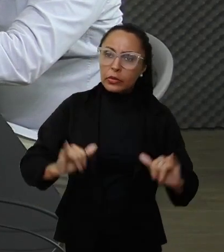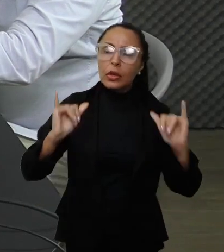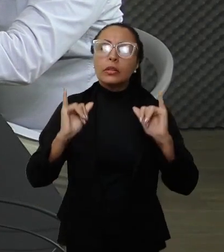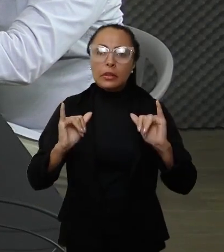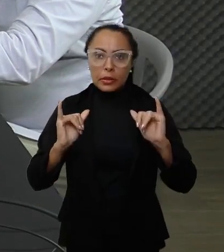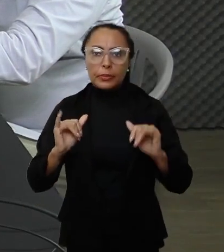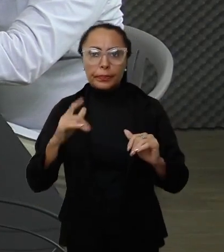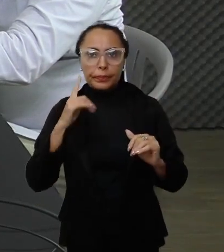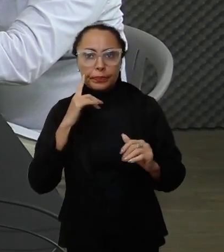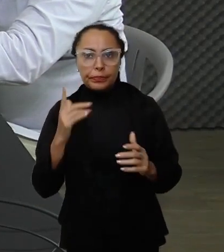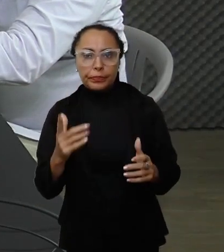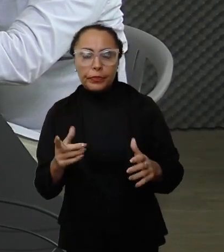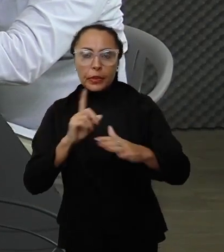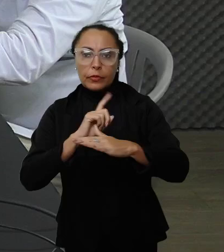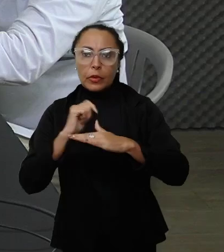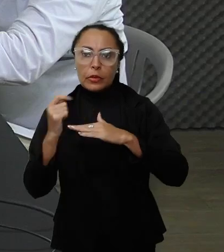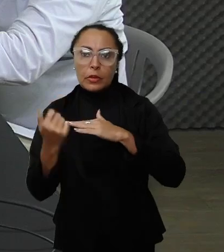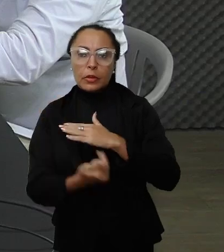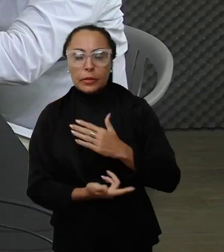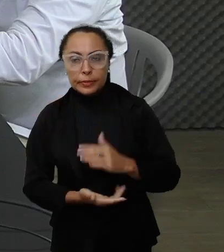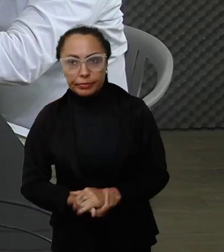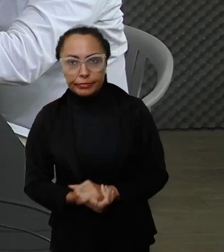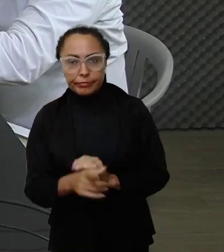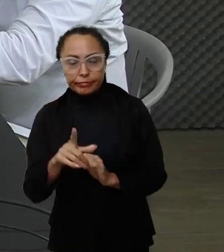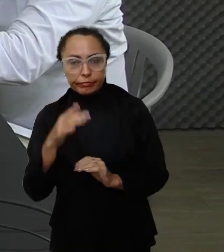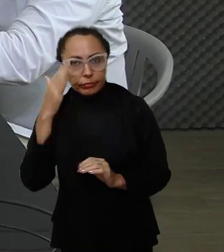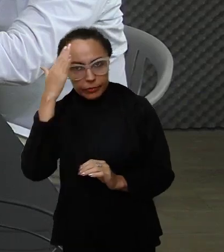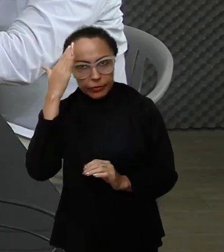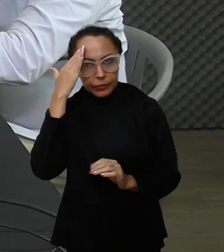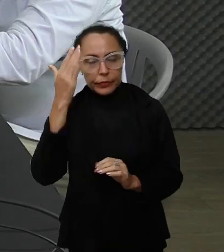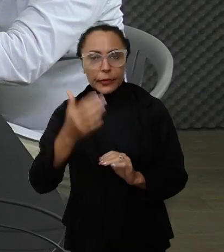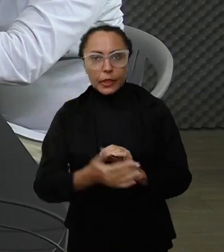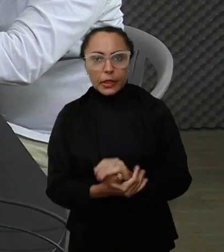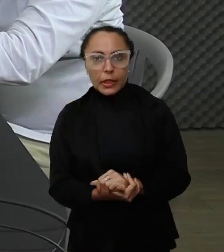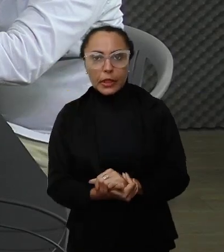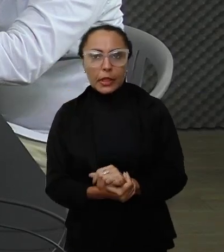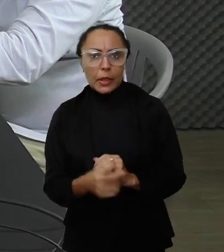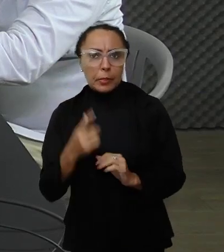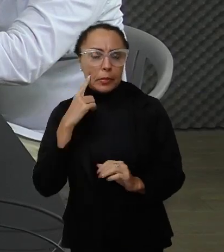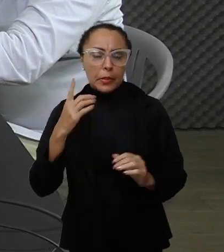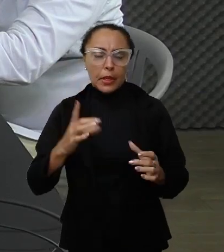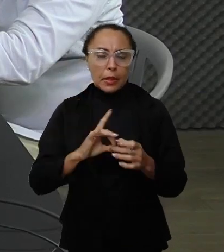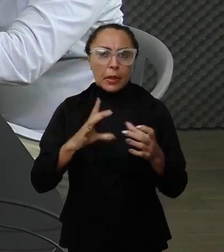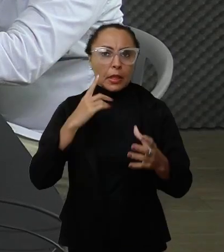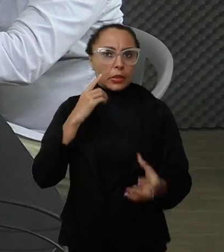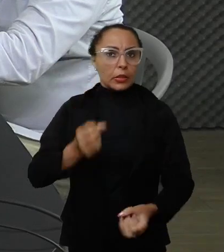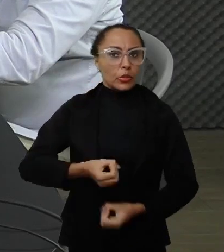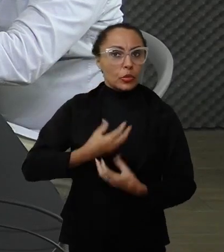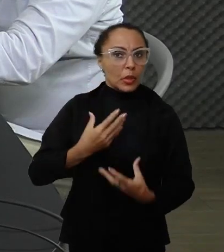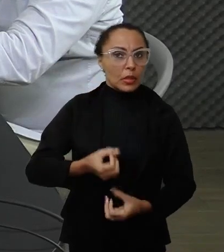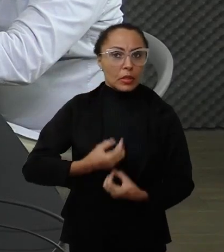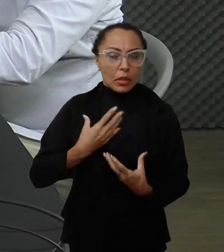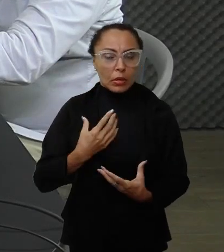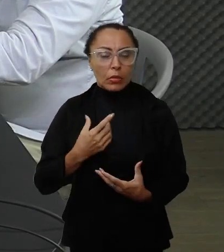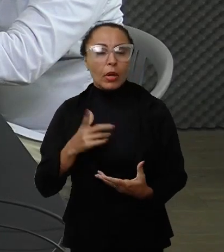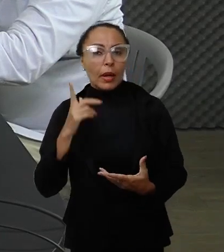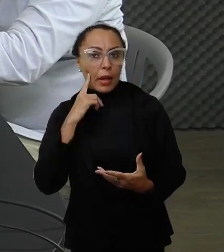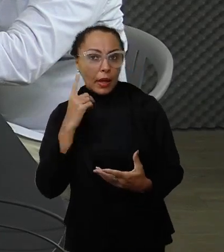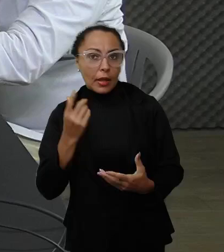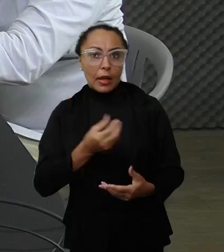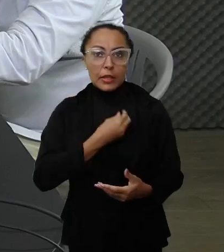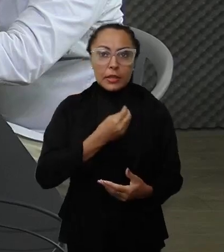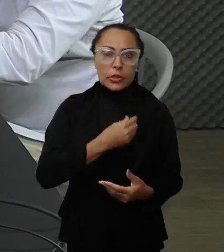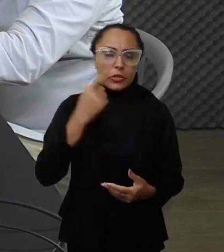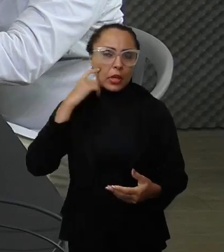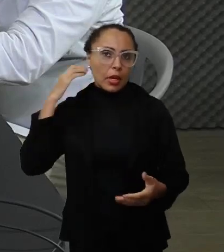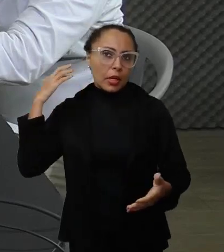de notícias falsas. Você entende que as pessoas, é a minha liberdade de expressão, mas a liberdade de expressão ela existe até o momento